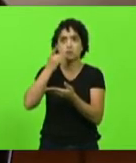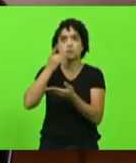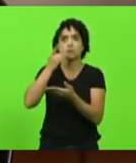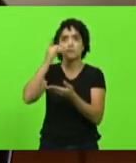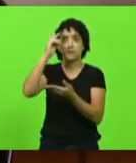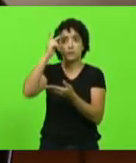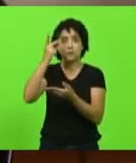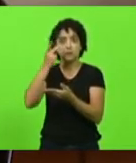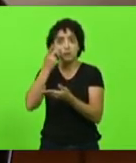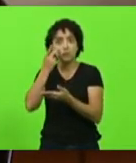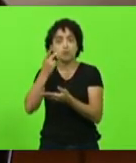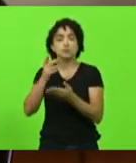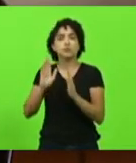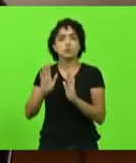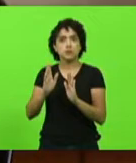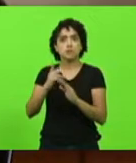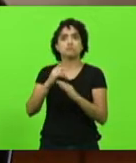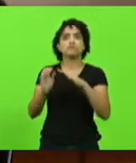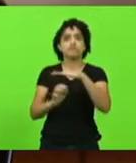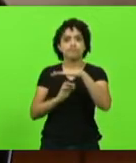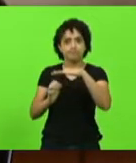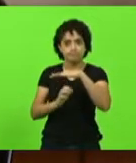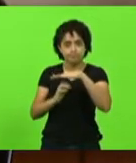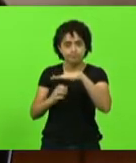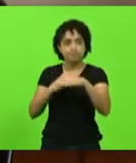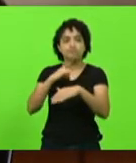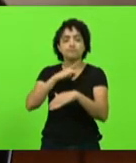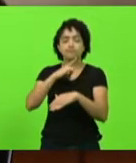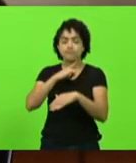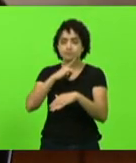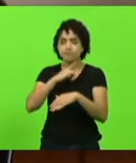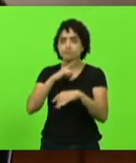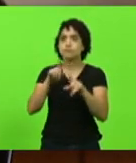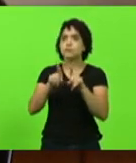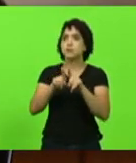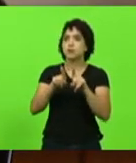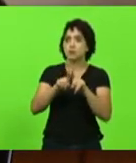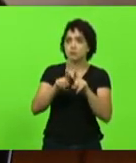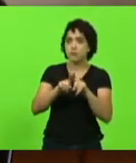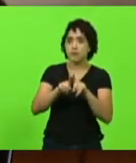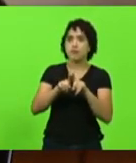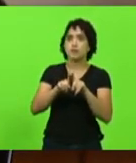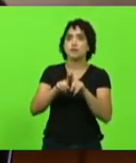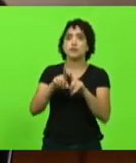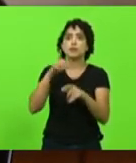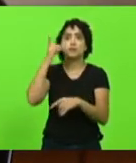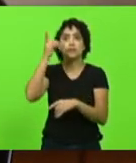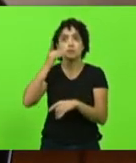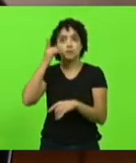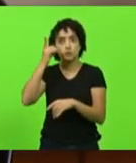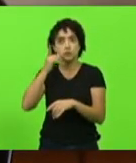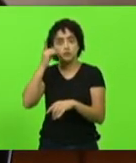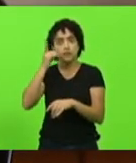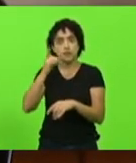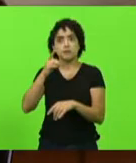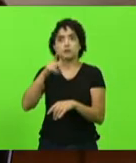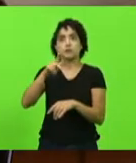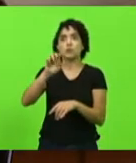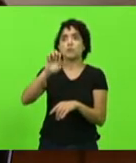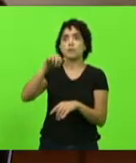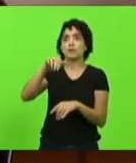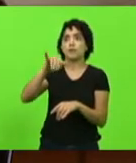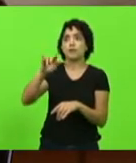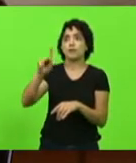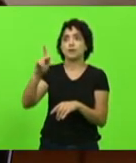cidade de Rio do Sul, junto com o deputado federal Peninha, que é de Ituporanga, está no seu 6º mandato como deputado, 3